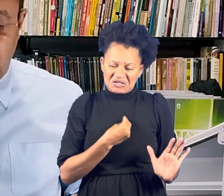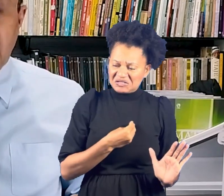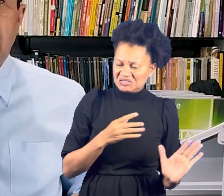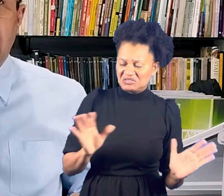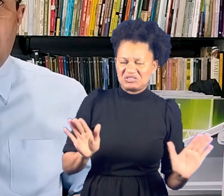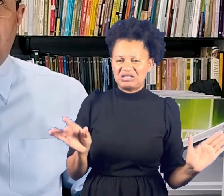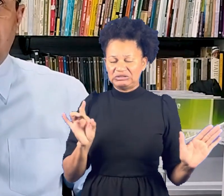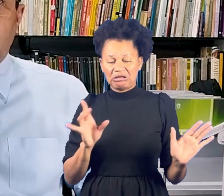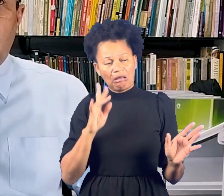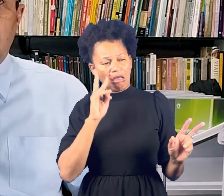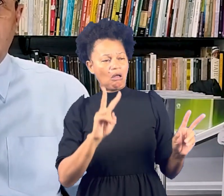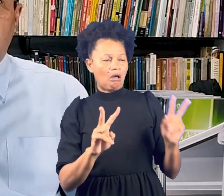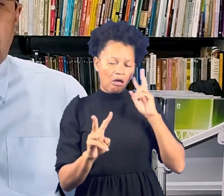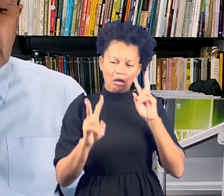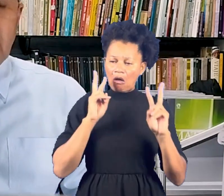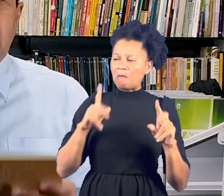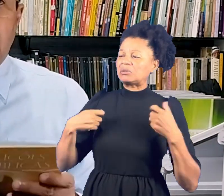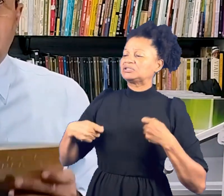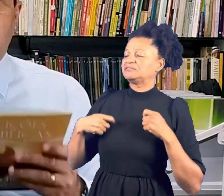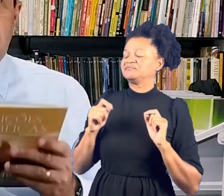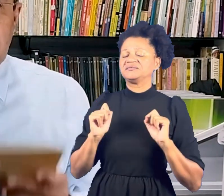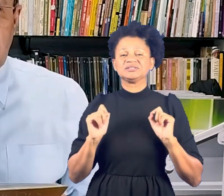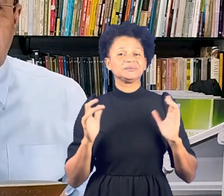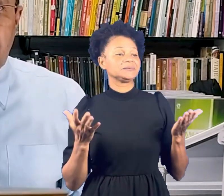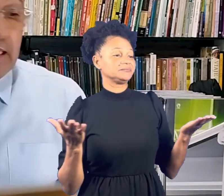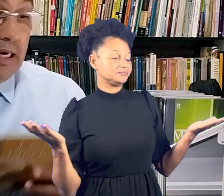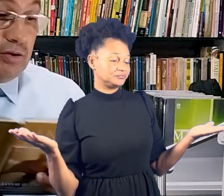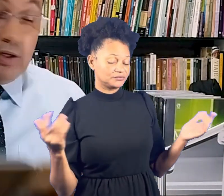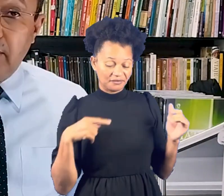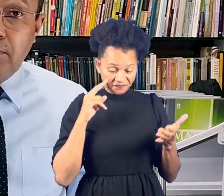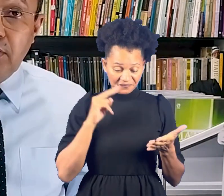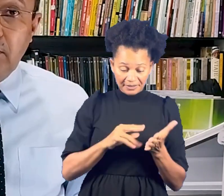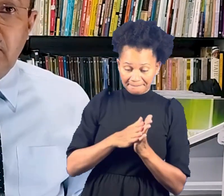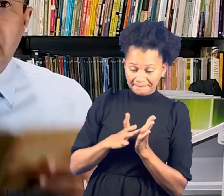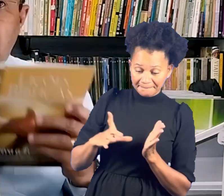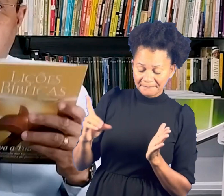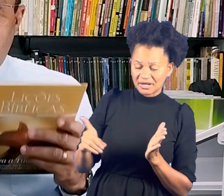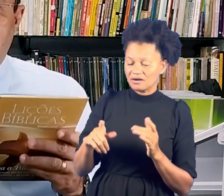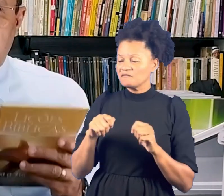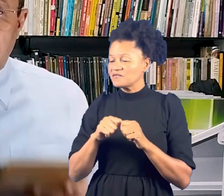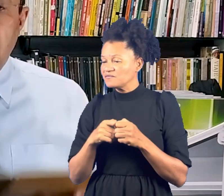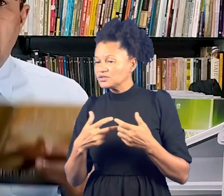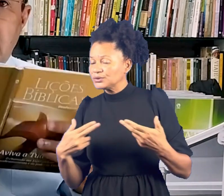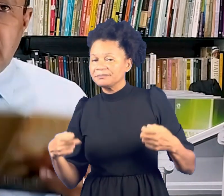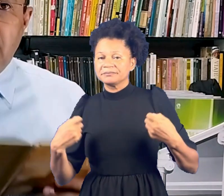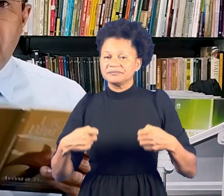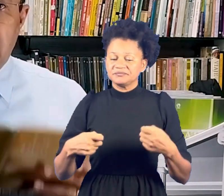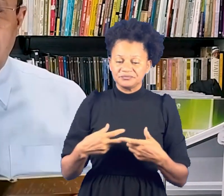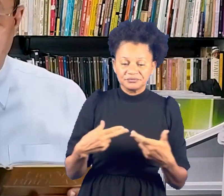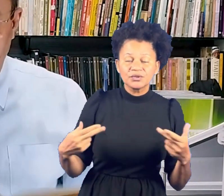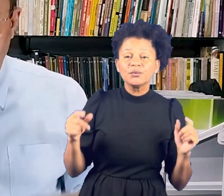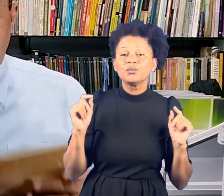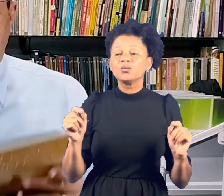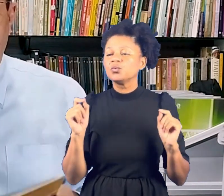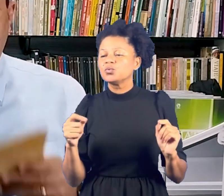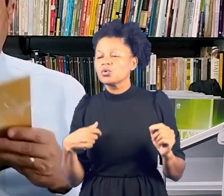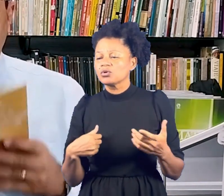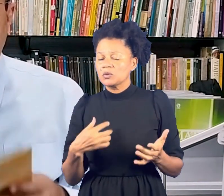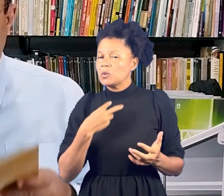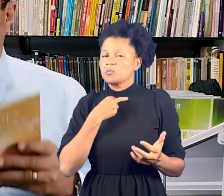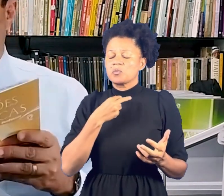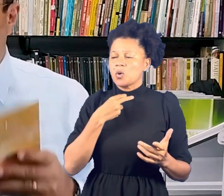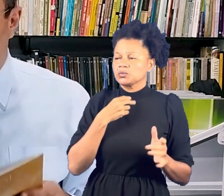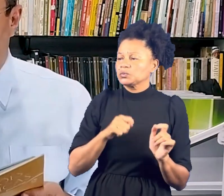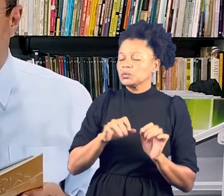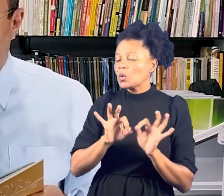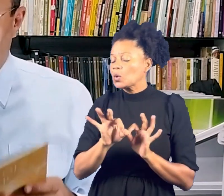uma vidinha apenas olhando o que é que eu devo fazer. Aí olha na Bíblia e vai fazer o que se deve fazer. O que é que eu